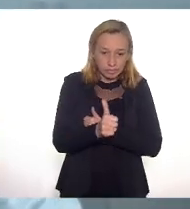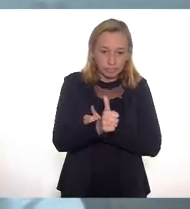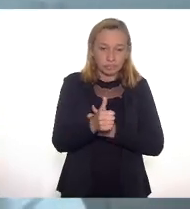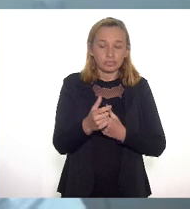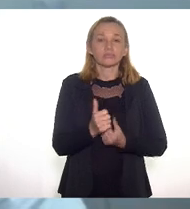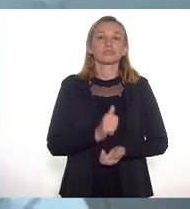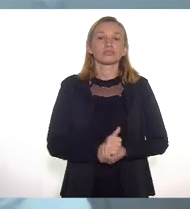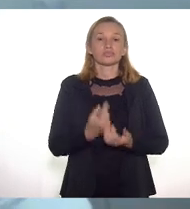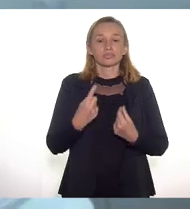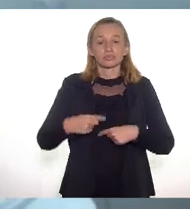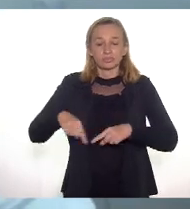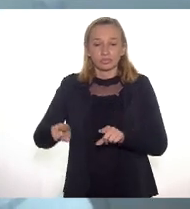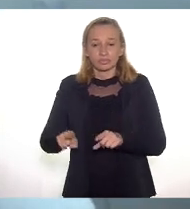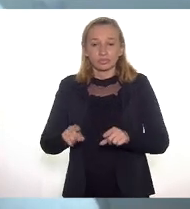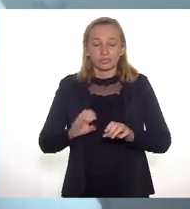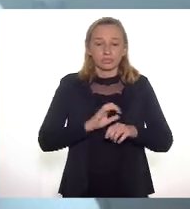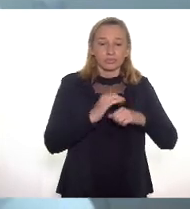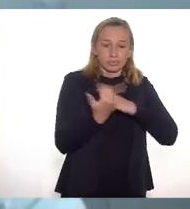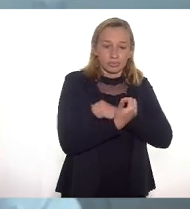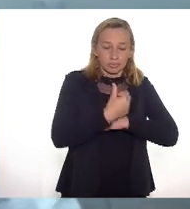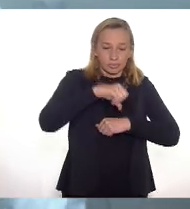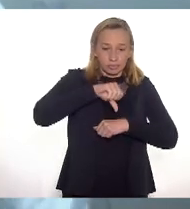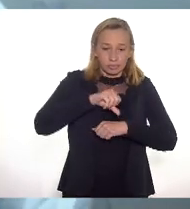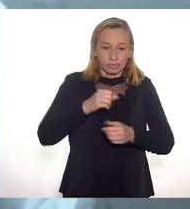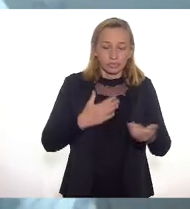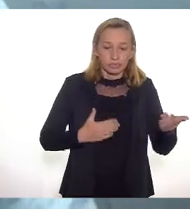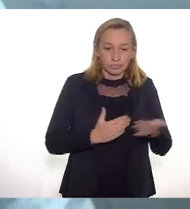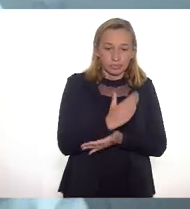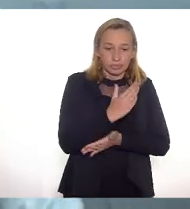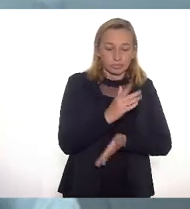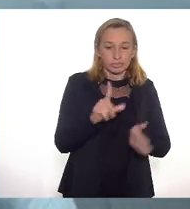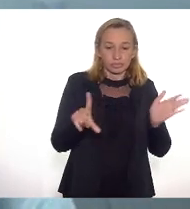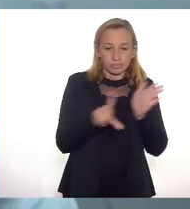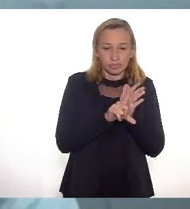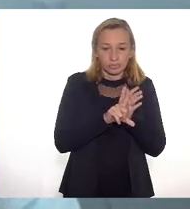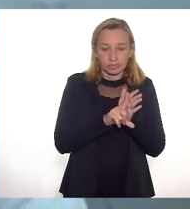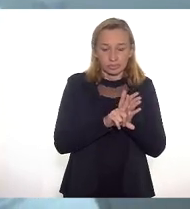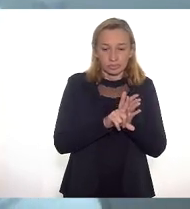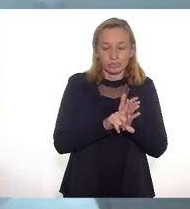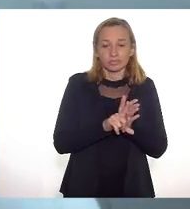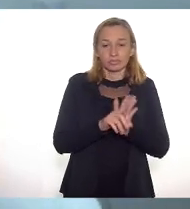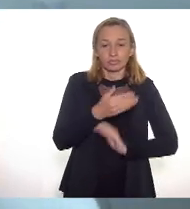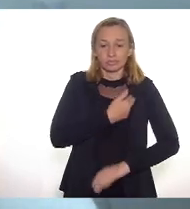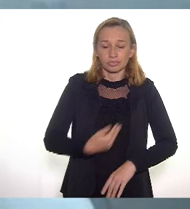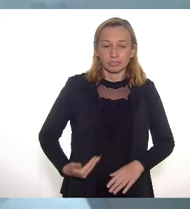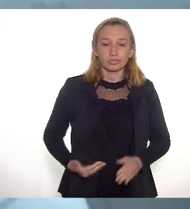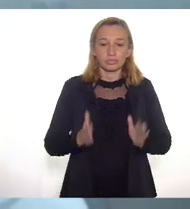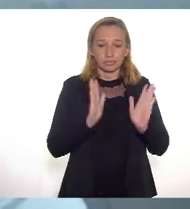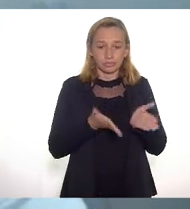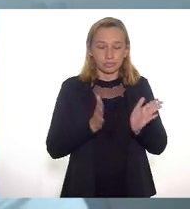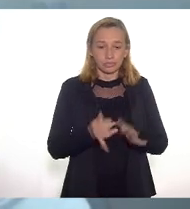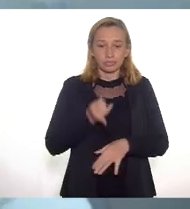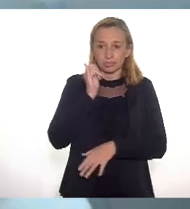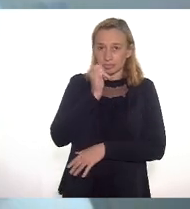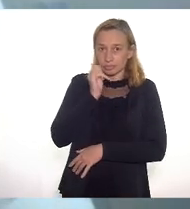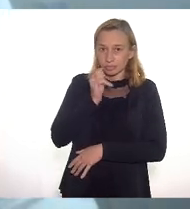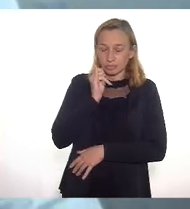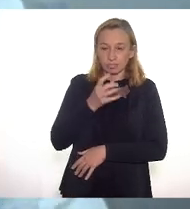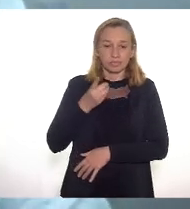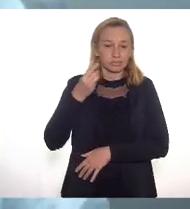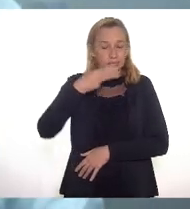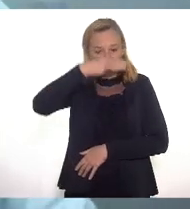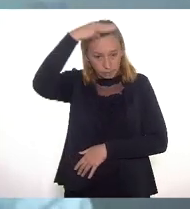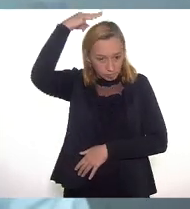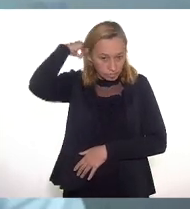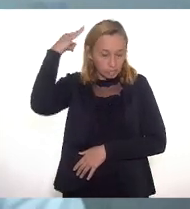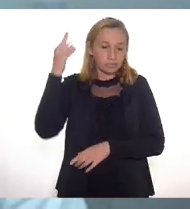enfrentamento, aprova uma lei sancionada pelo governador, mas hoje, como bem relatou o deputado Márcio Pacheco, como bem